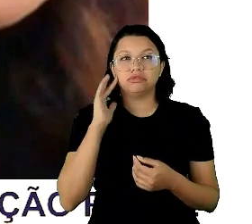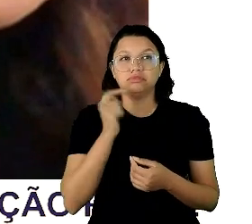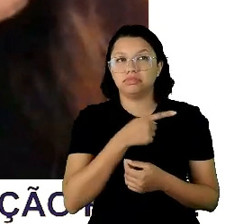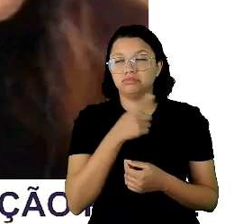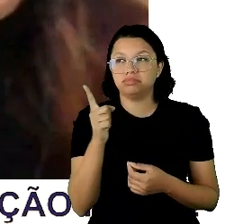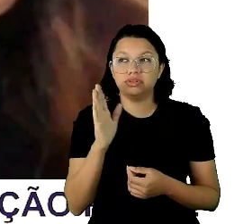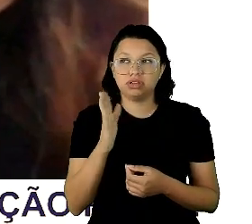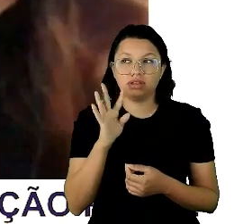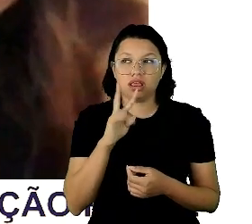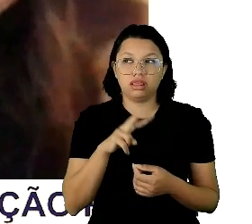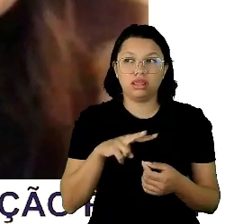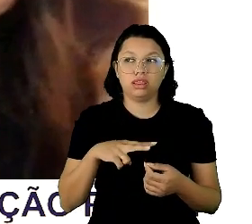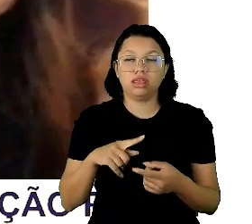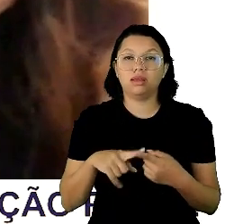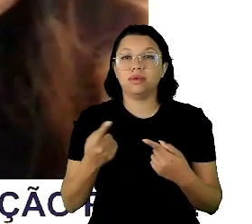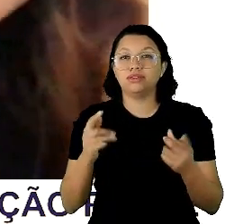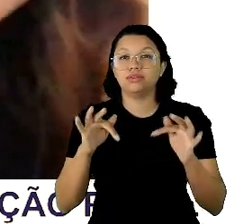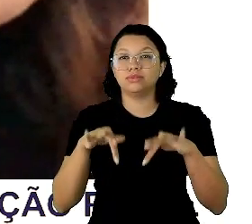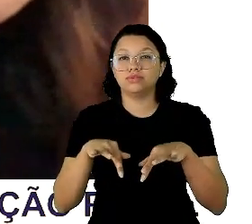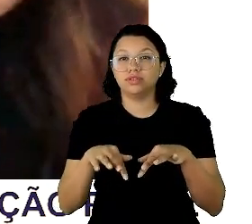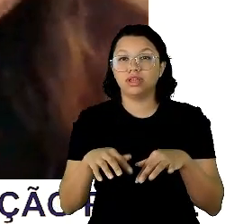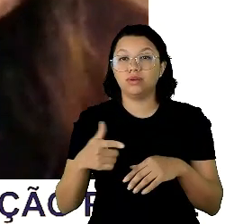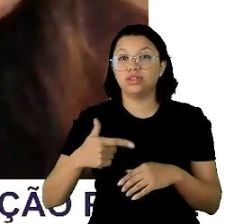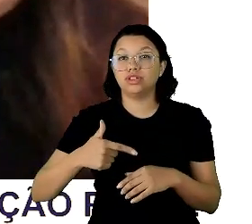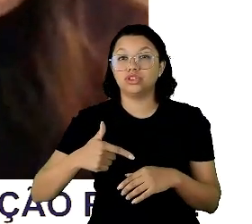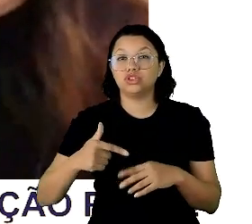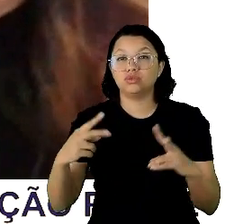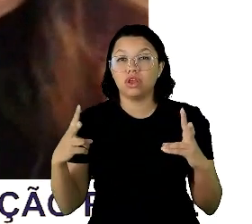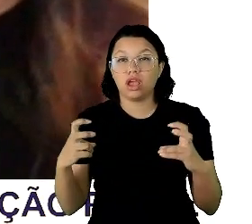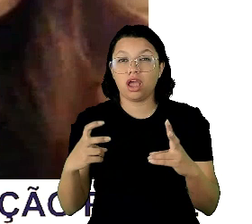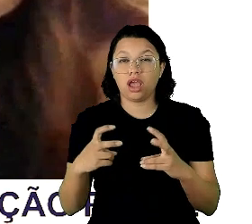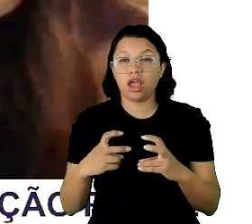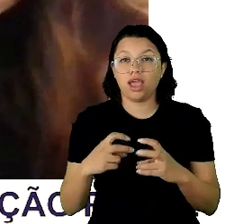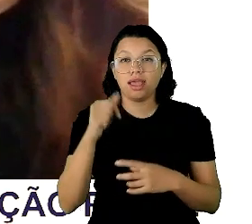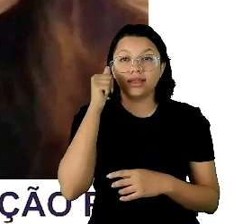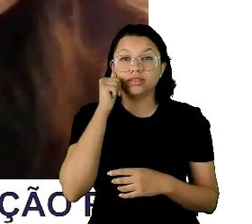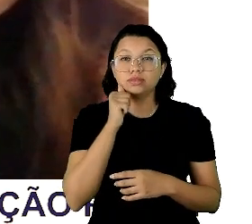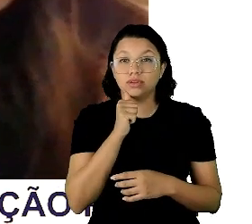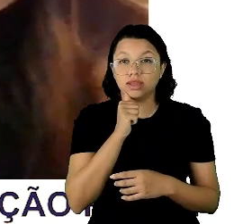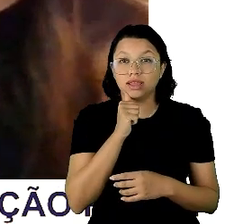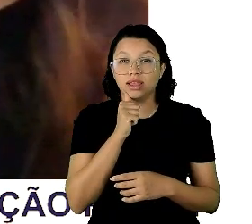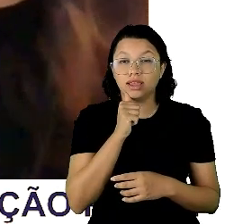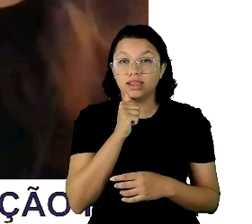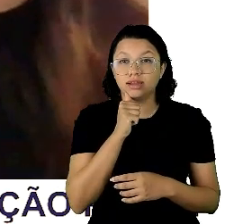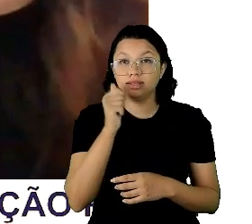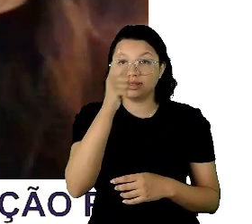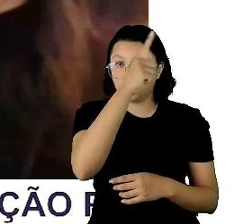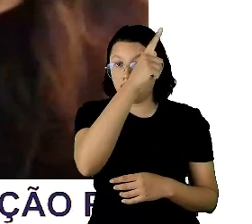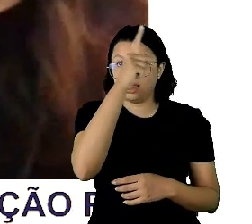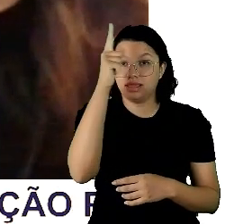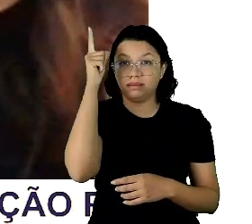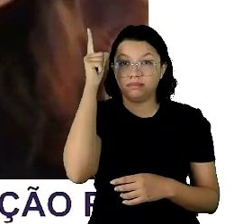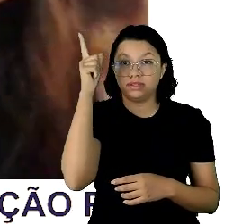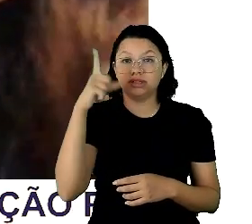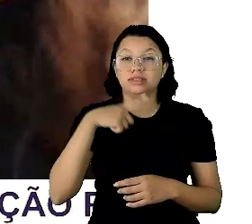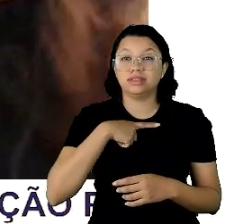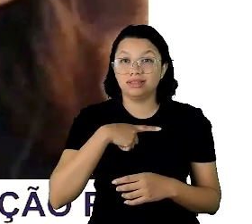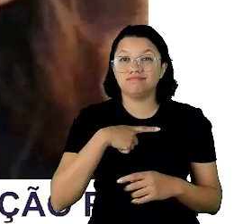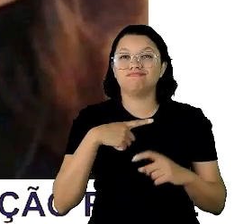tal. No final da Segunda Guerra, as mulheres alemãs teve estupro em massa,